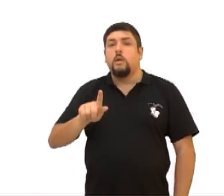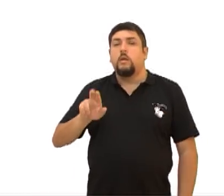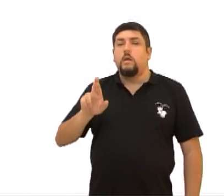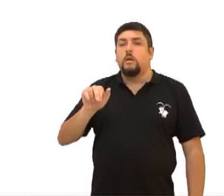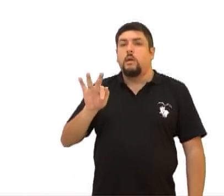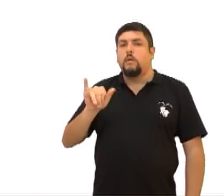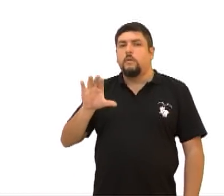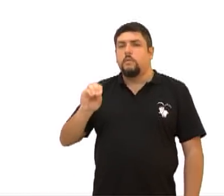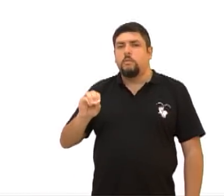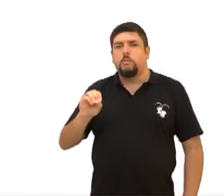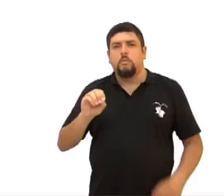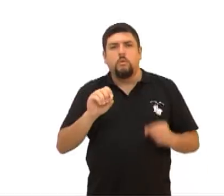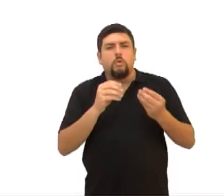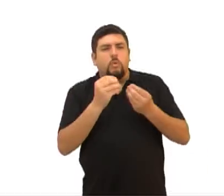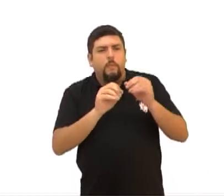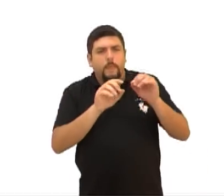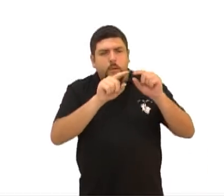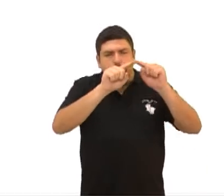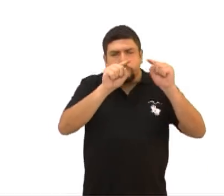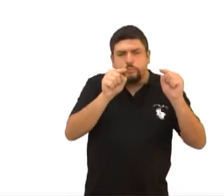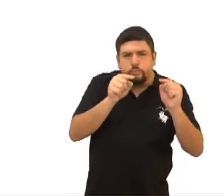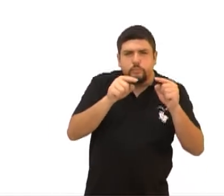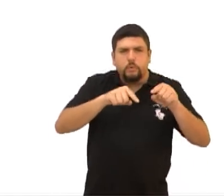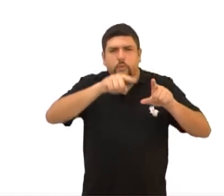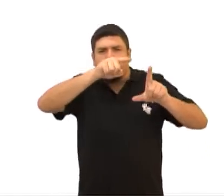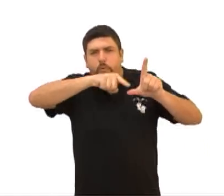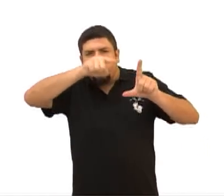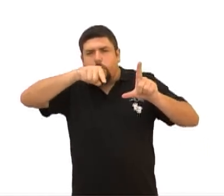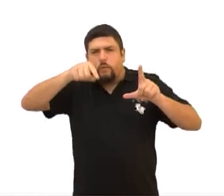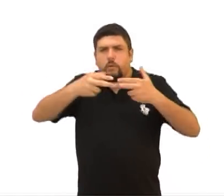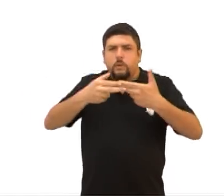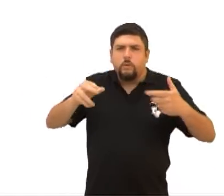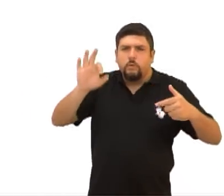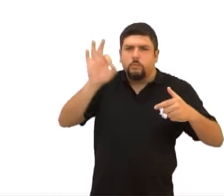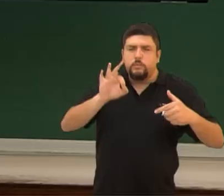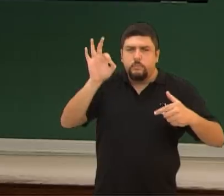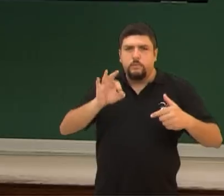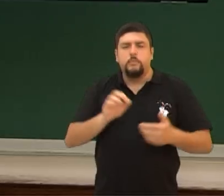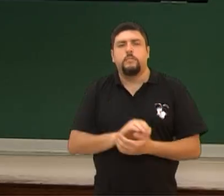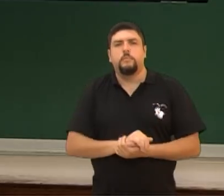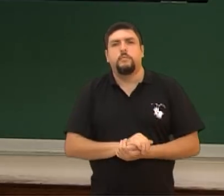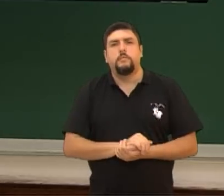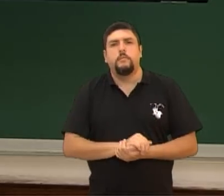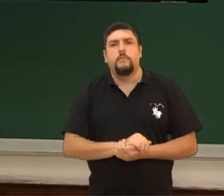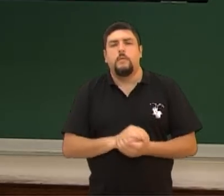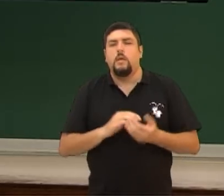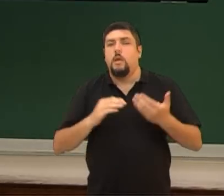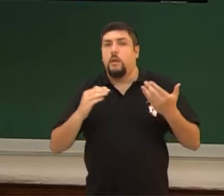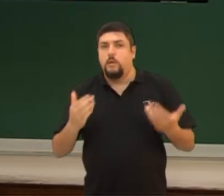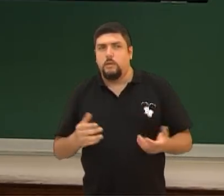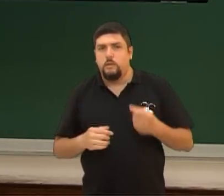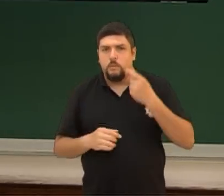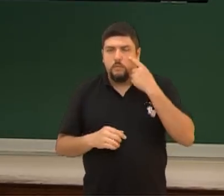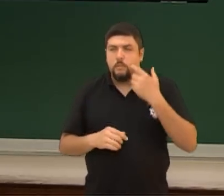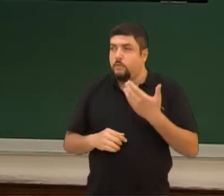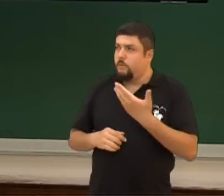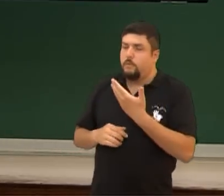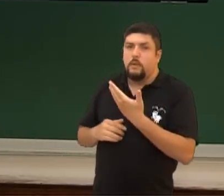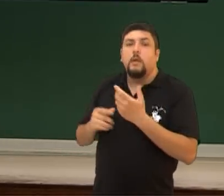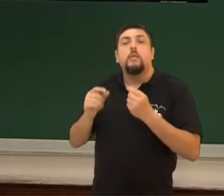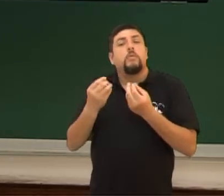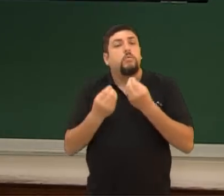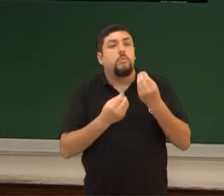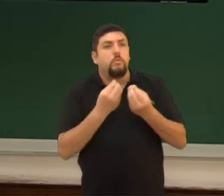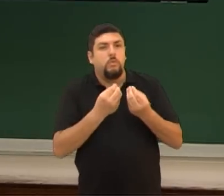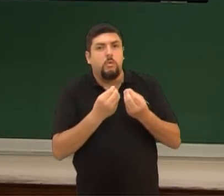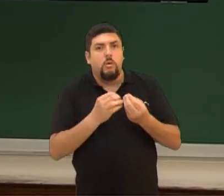representar esse comportamento e também os responsáveis por essa crise. Então, isso em relação a esse gráfico, mas de modo geral,